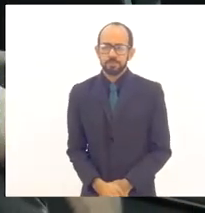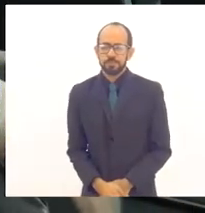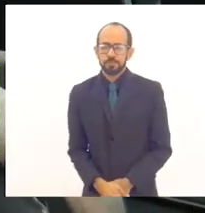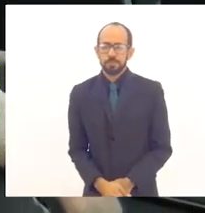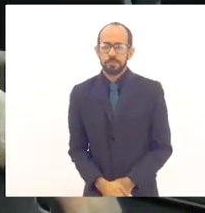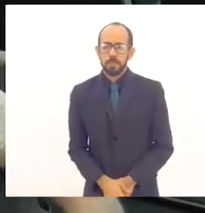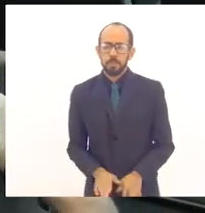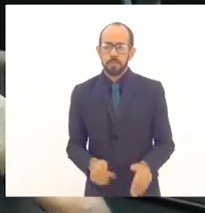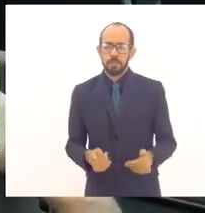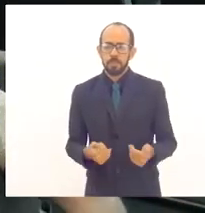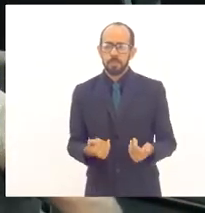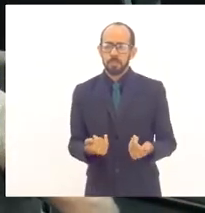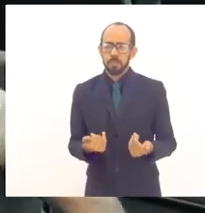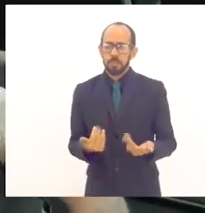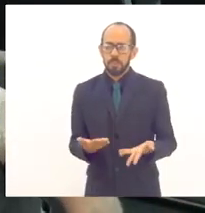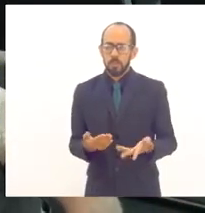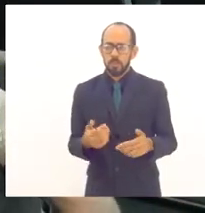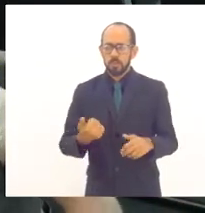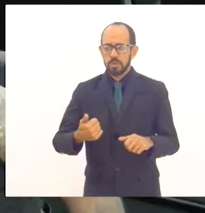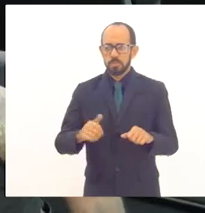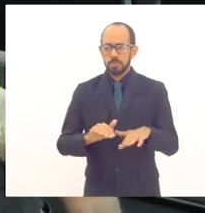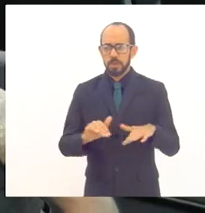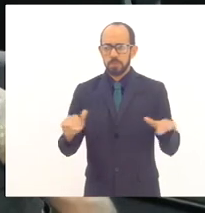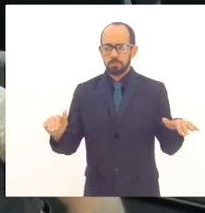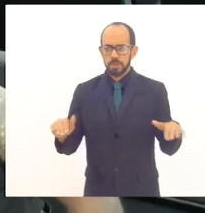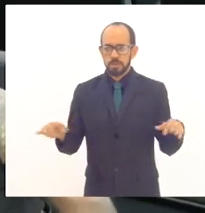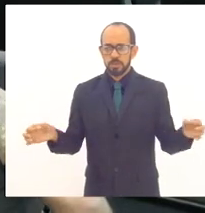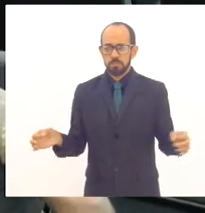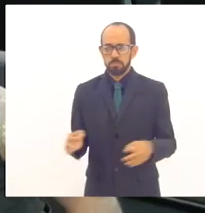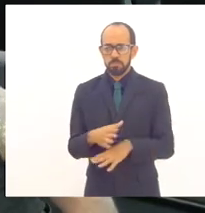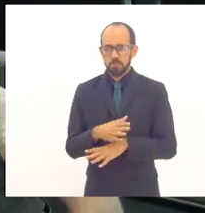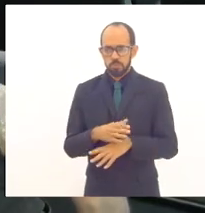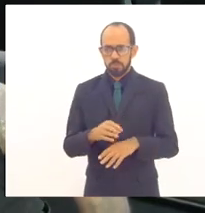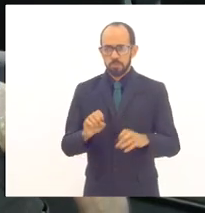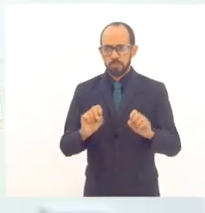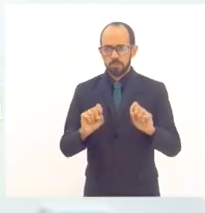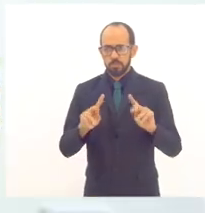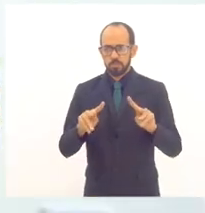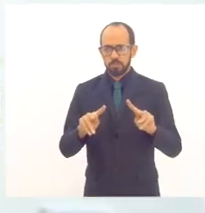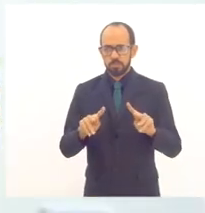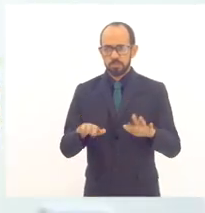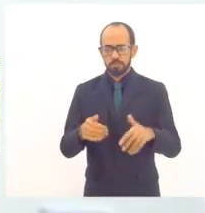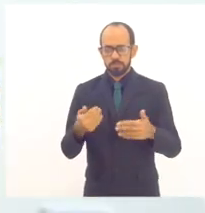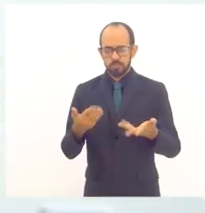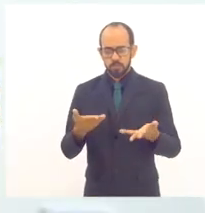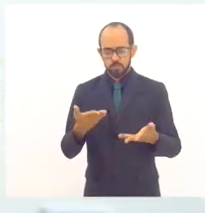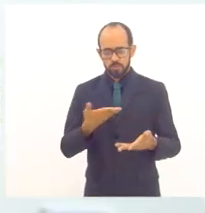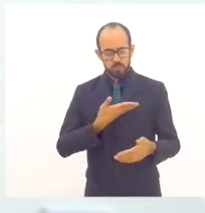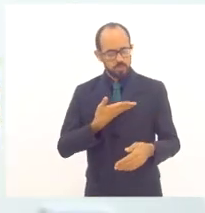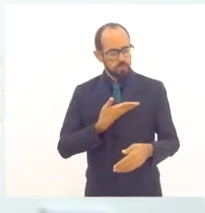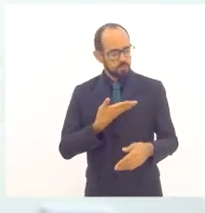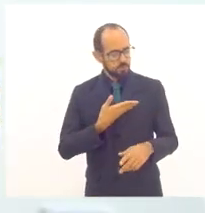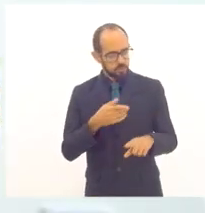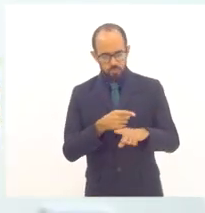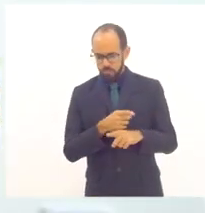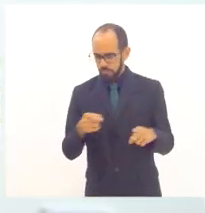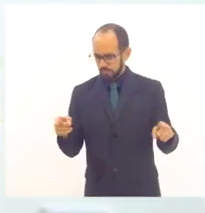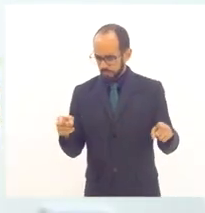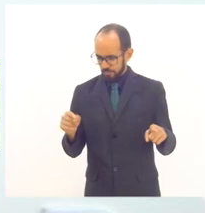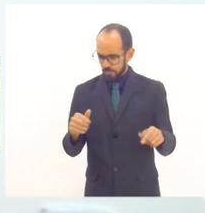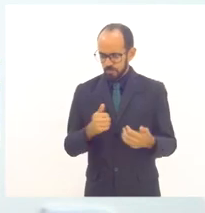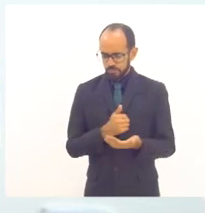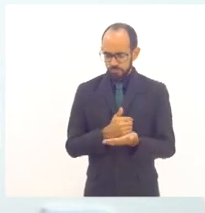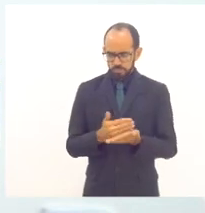Bom, então estamos já com a nossa primeira mesa, não é verdade? Bem, amigos e amigas, deixa eu fazer uma rápida